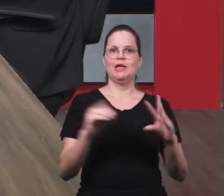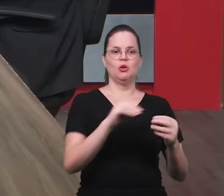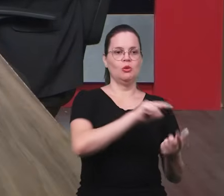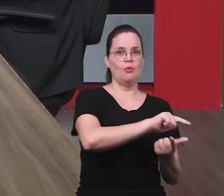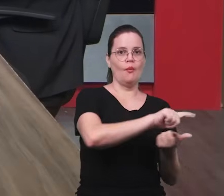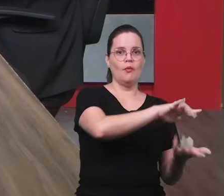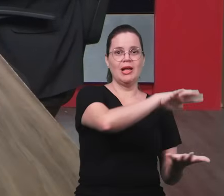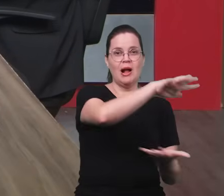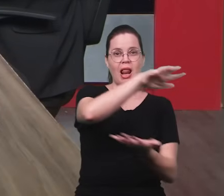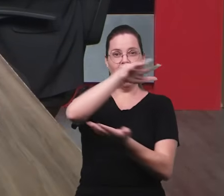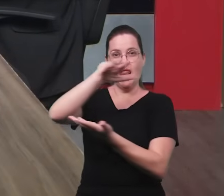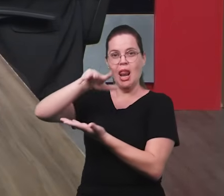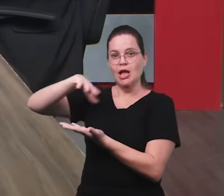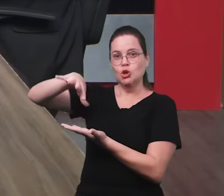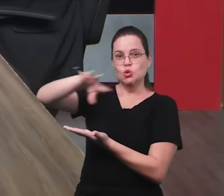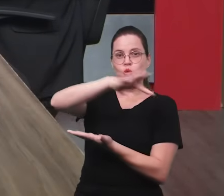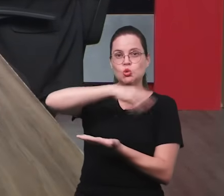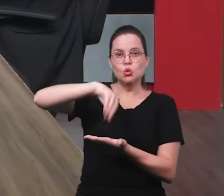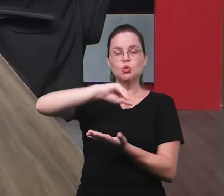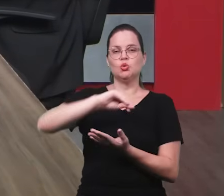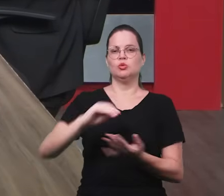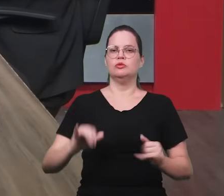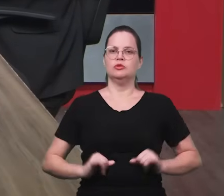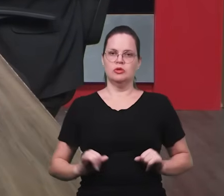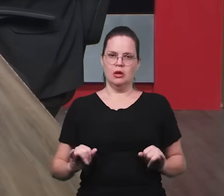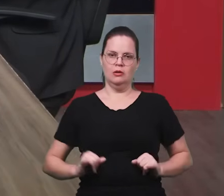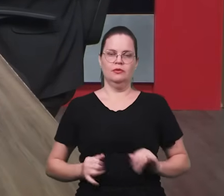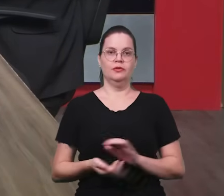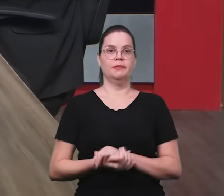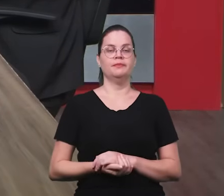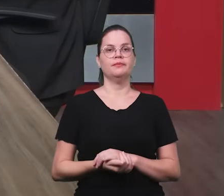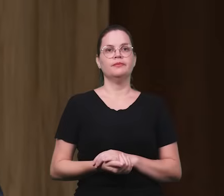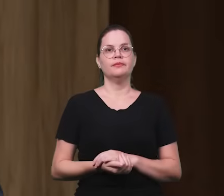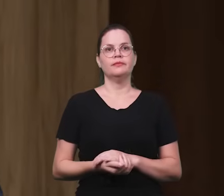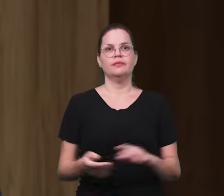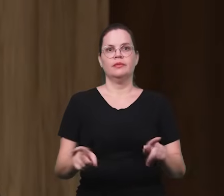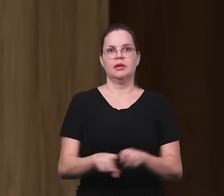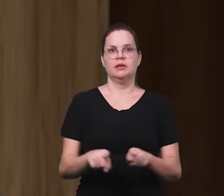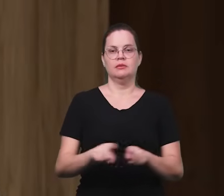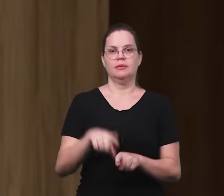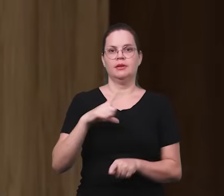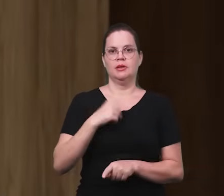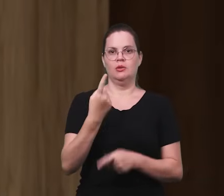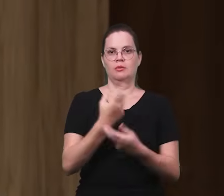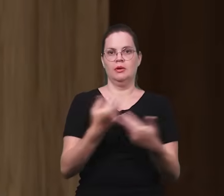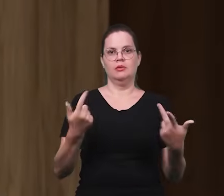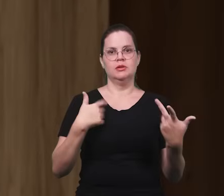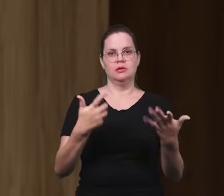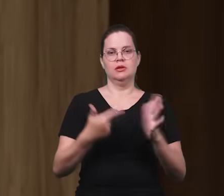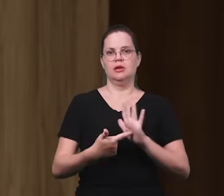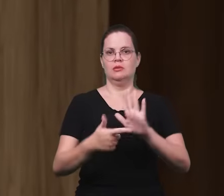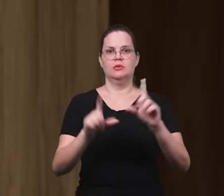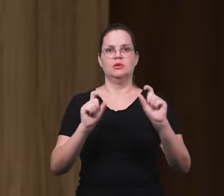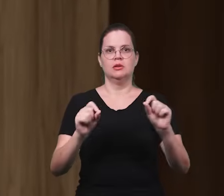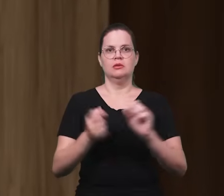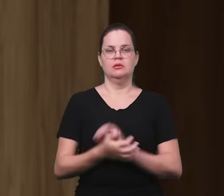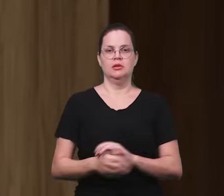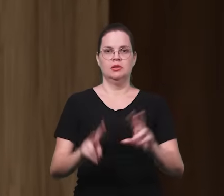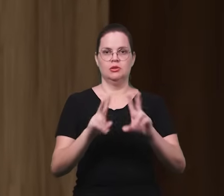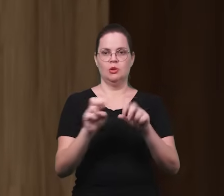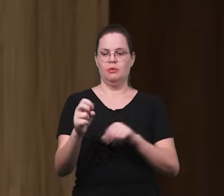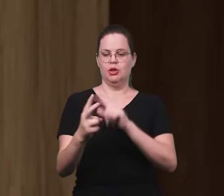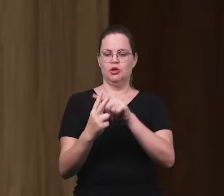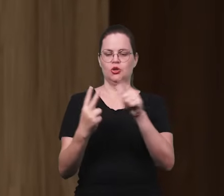Toda a criação geme. E uma coisa que eu gostaria de trazer aqui, pastor Tiago, é sobre